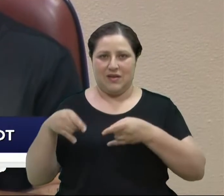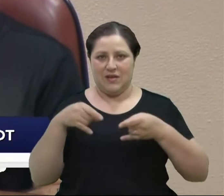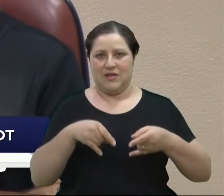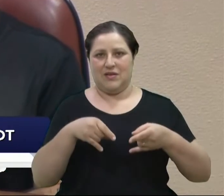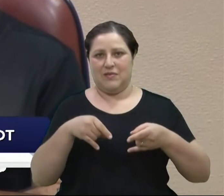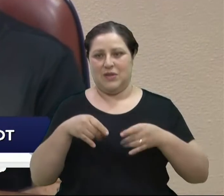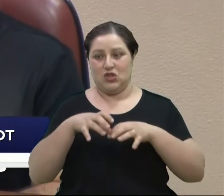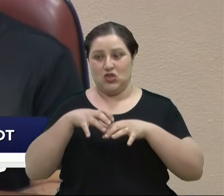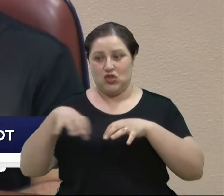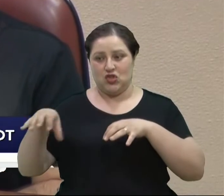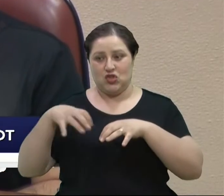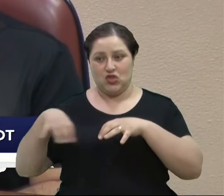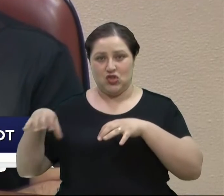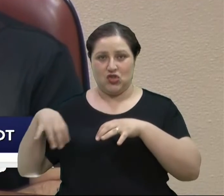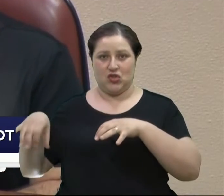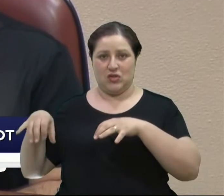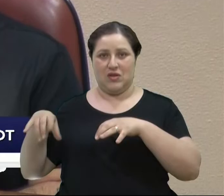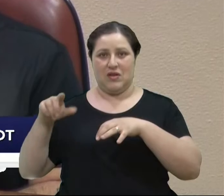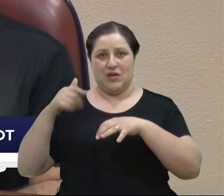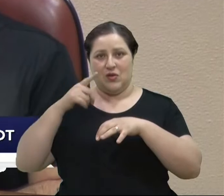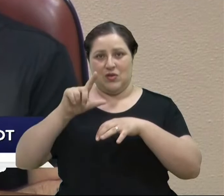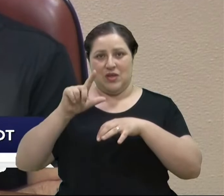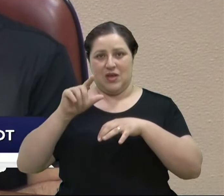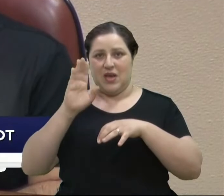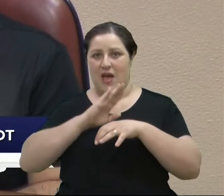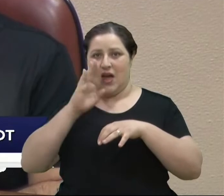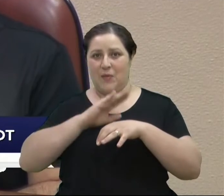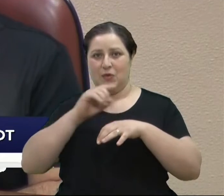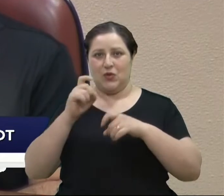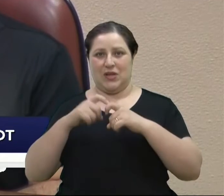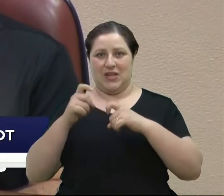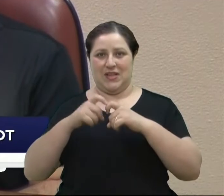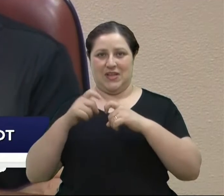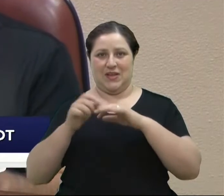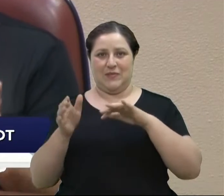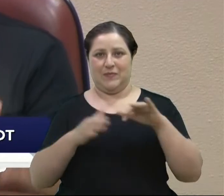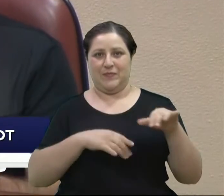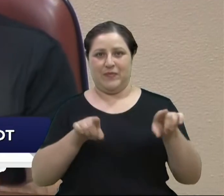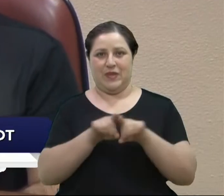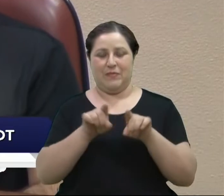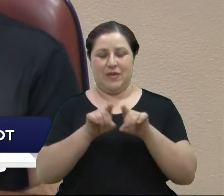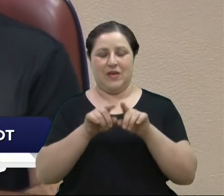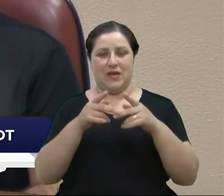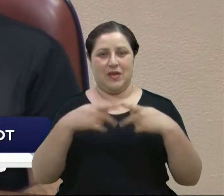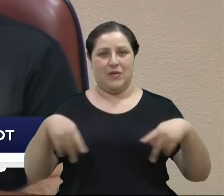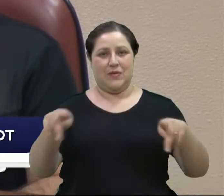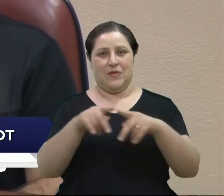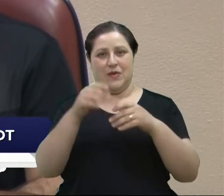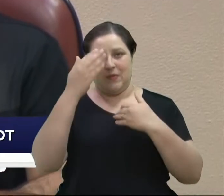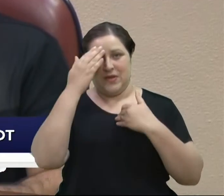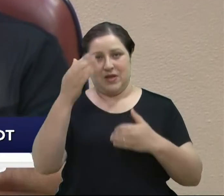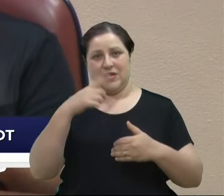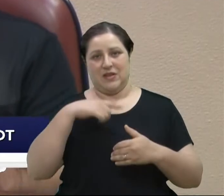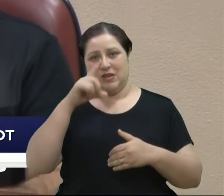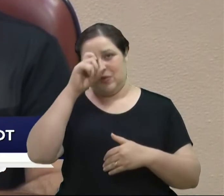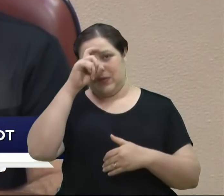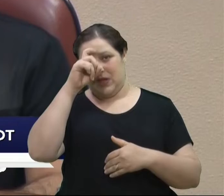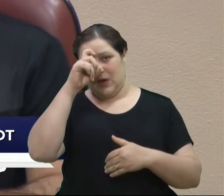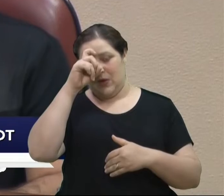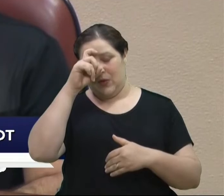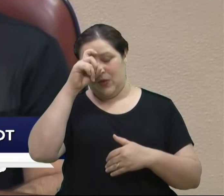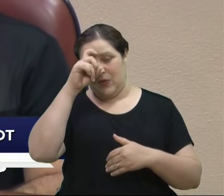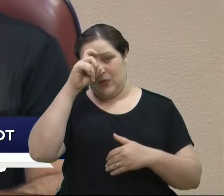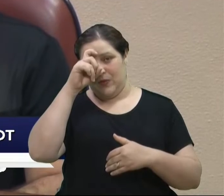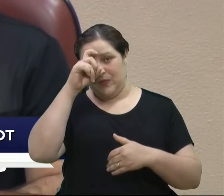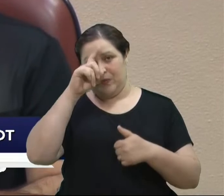né? Então, foi muito bom. Eu quero agradecer, fazer um agradecimento público também, porque tem o Virvi e o geral aqui presente, mas também